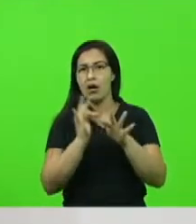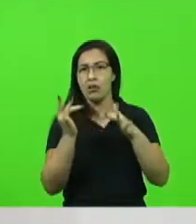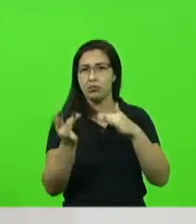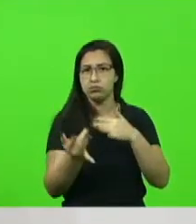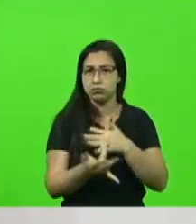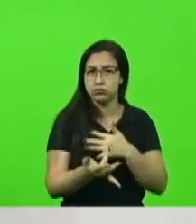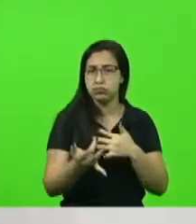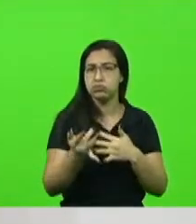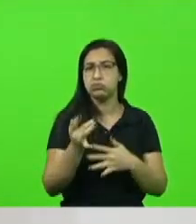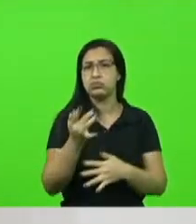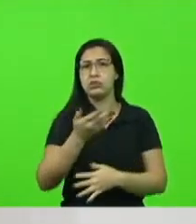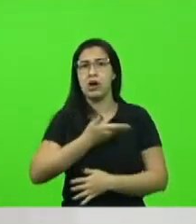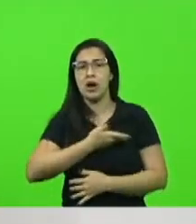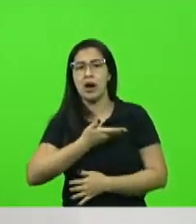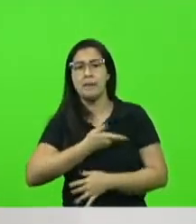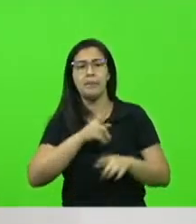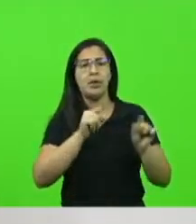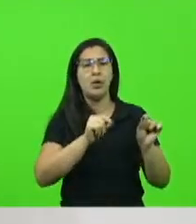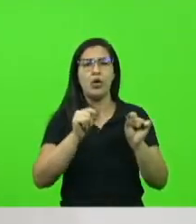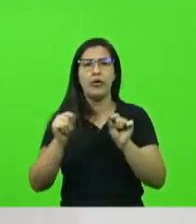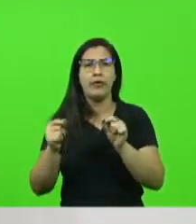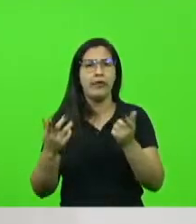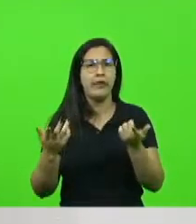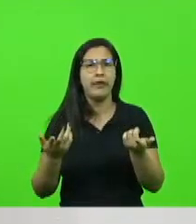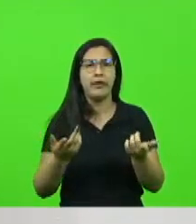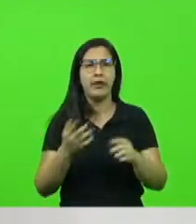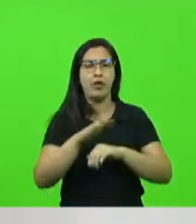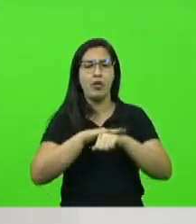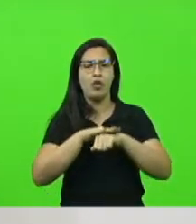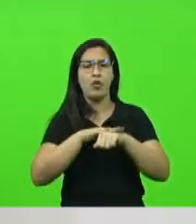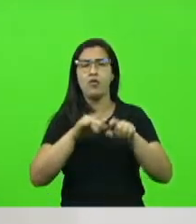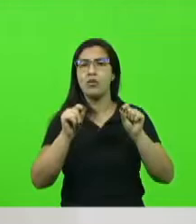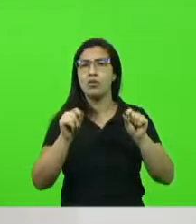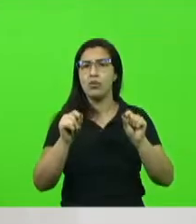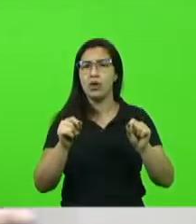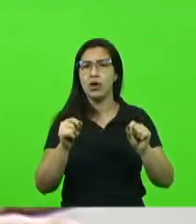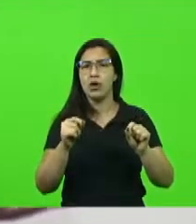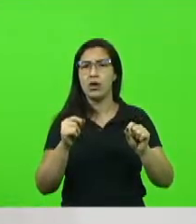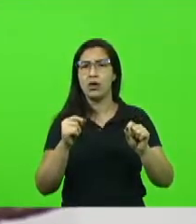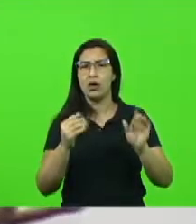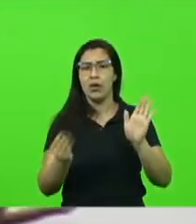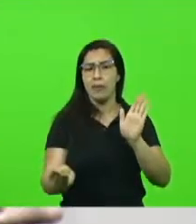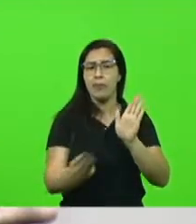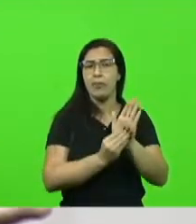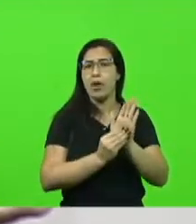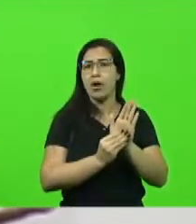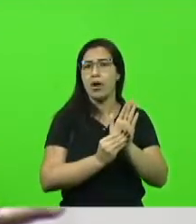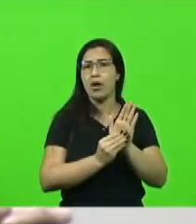os companheiros, o que eles estão postando. Não pode